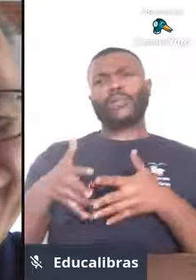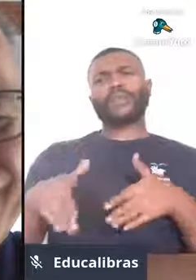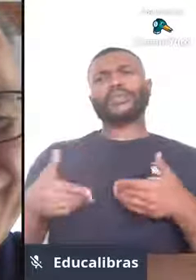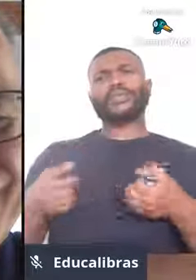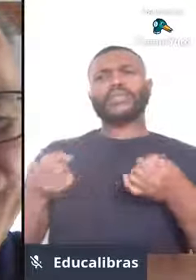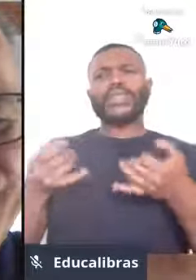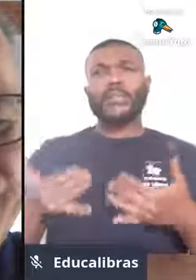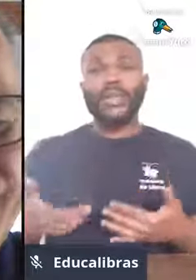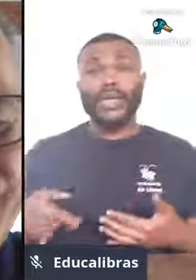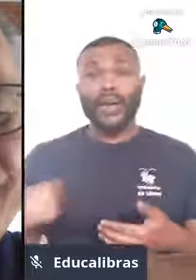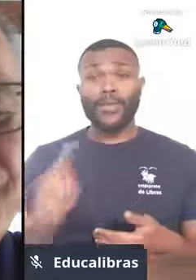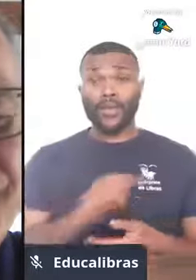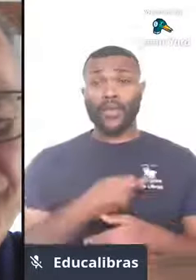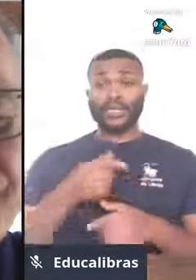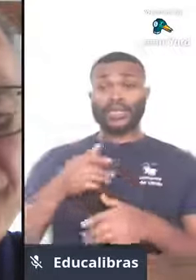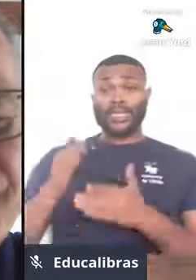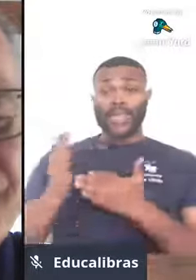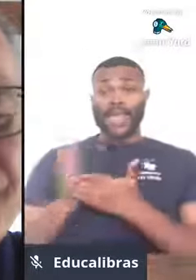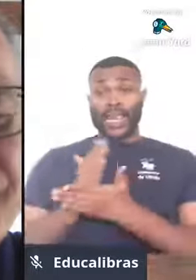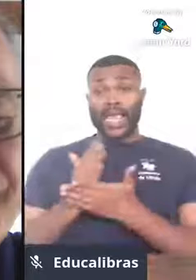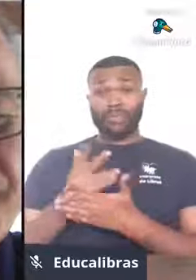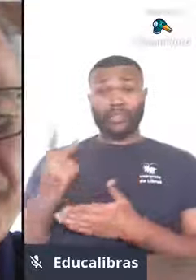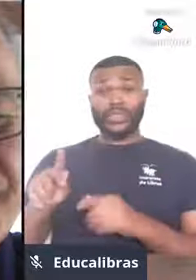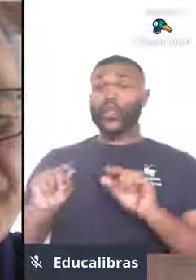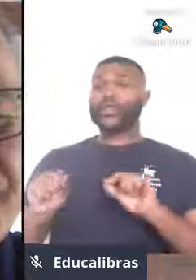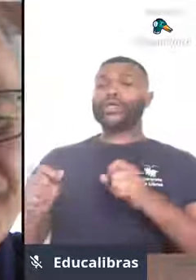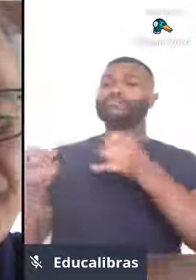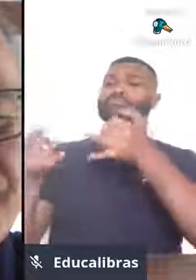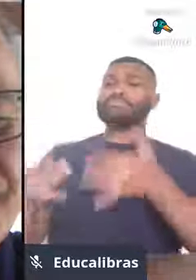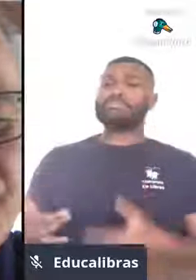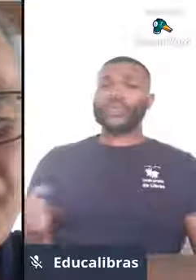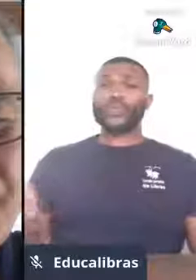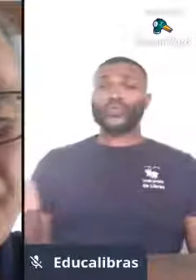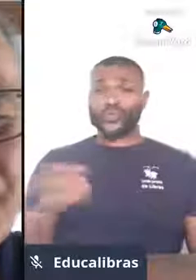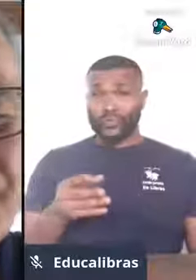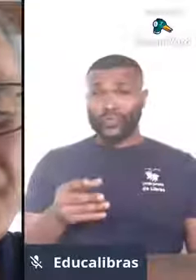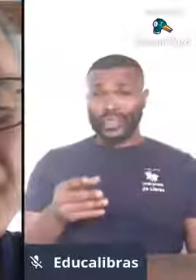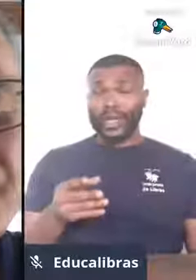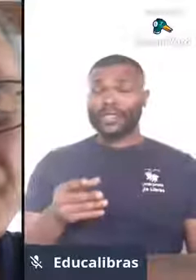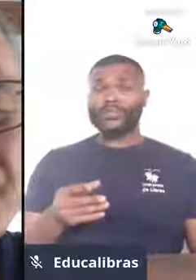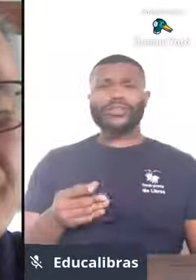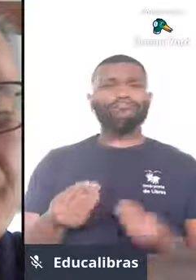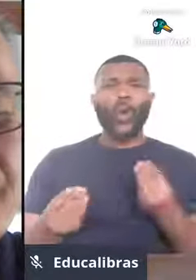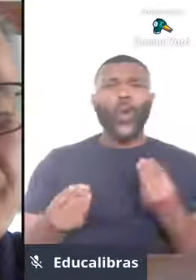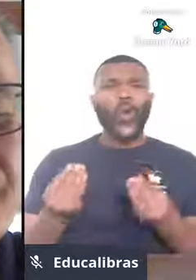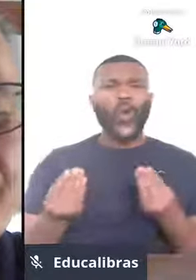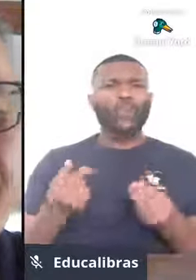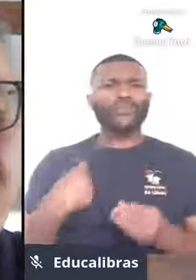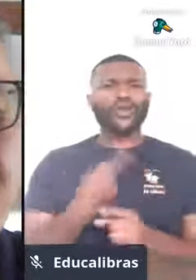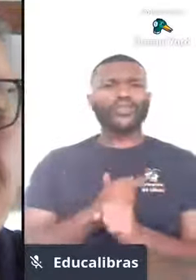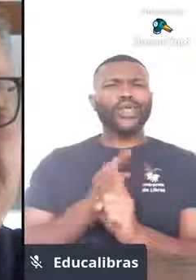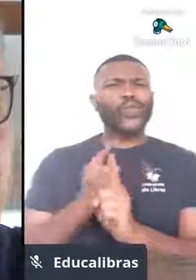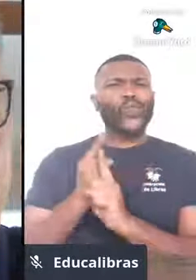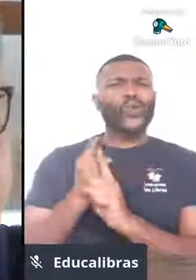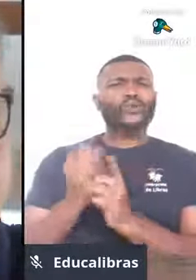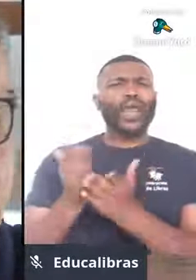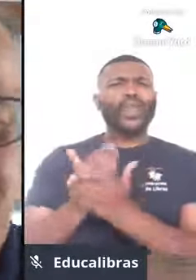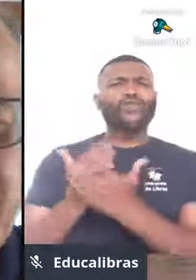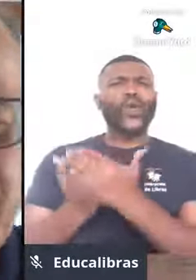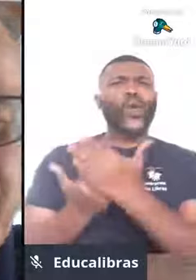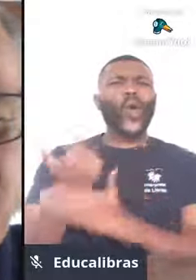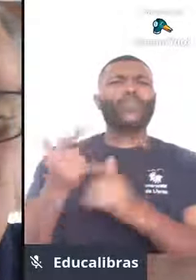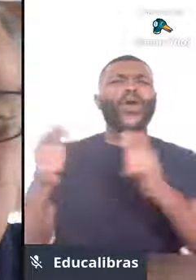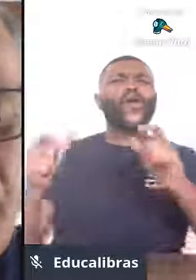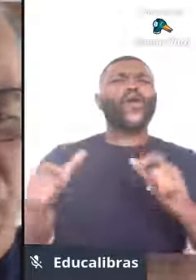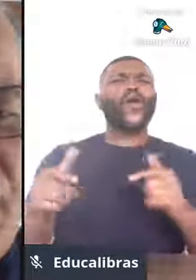seu livro, né, o que ele traz aí de novidade e onde a gente encontra esse livro para comprar hoje.